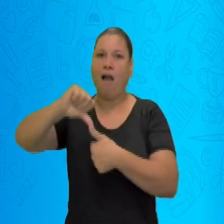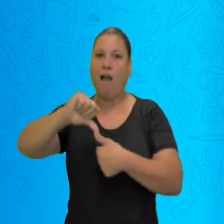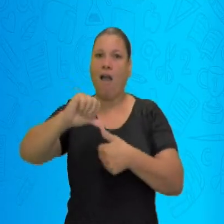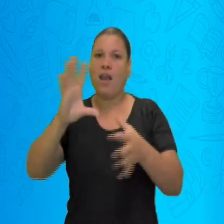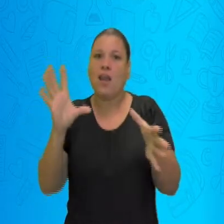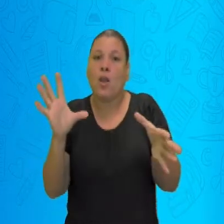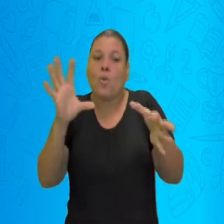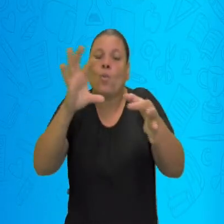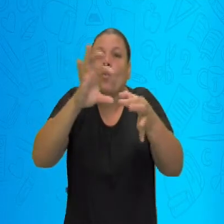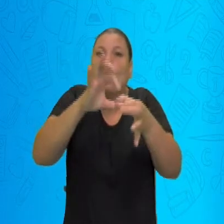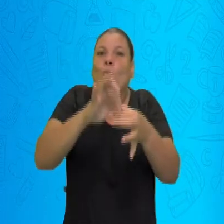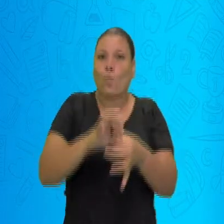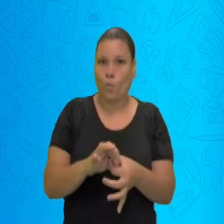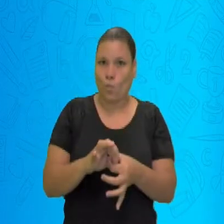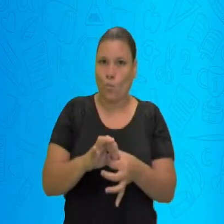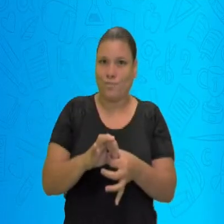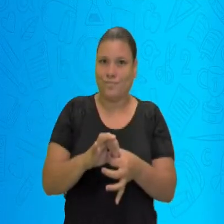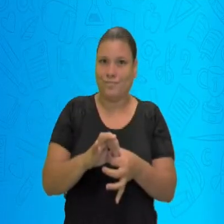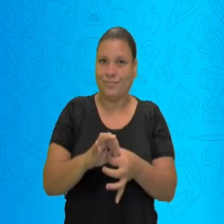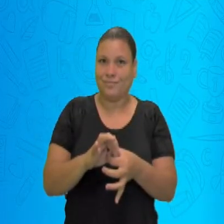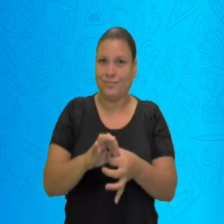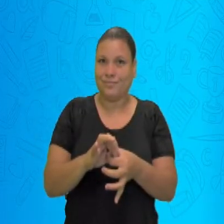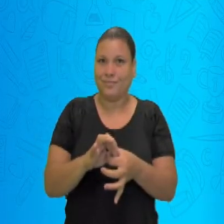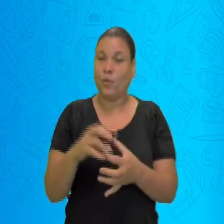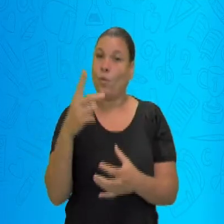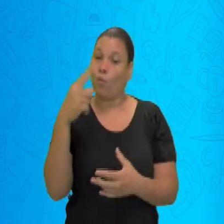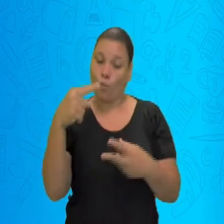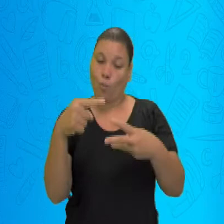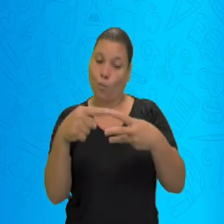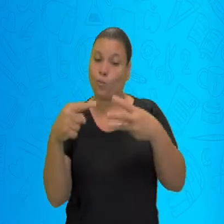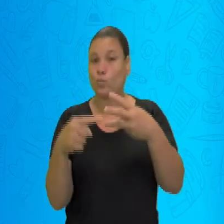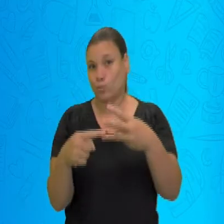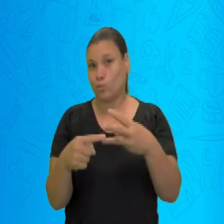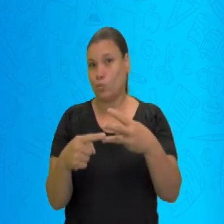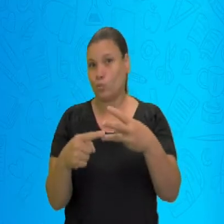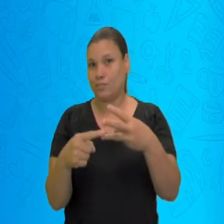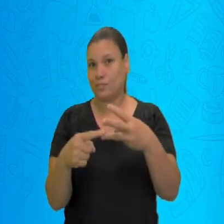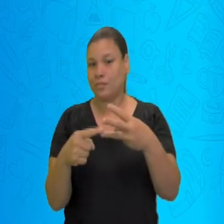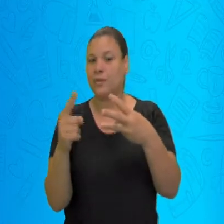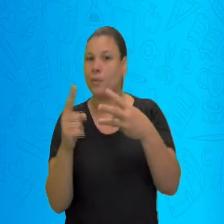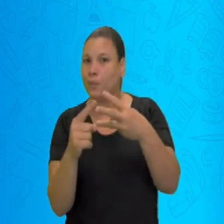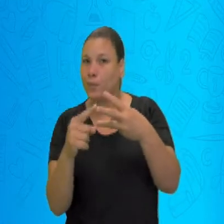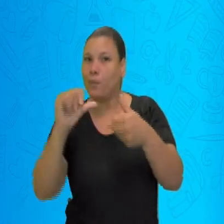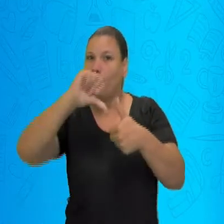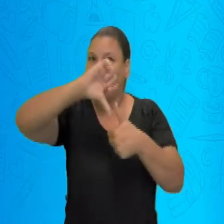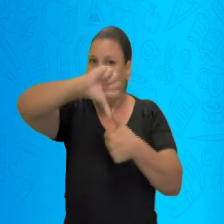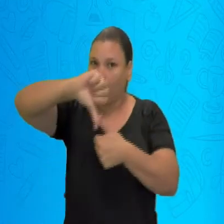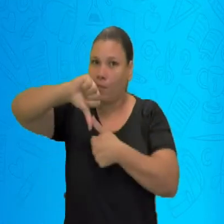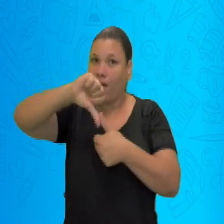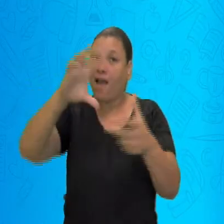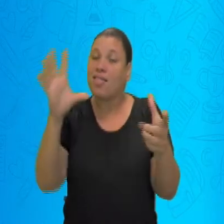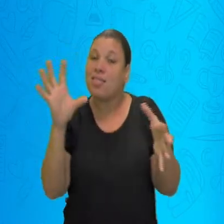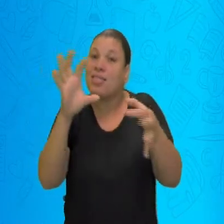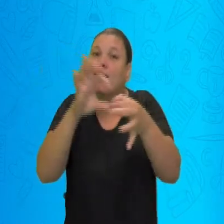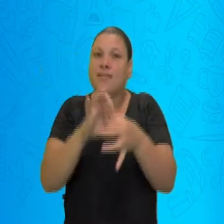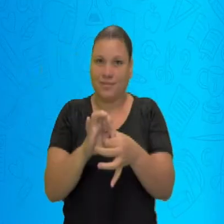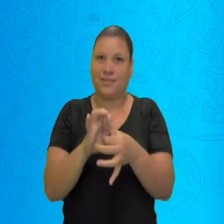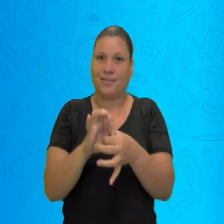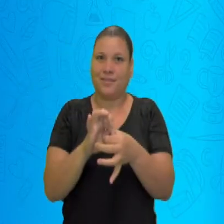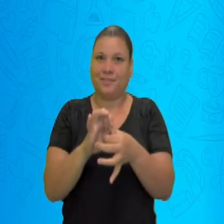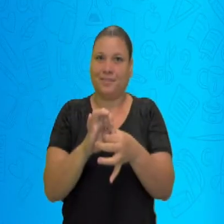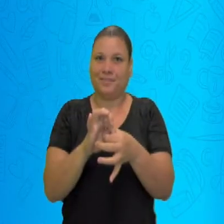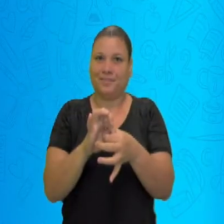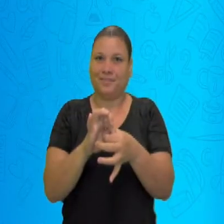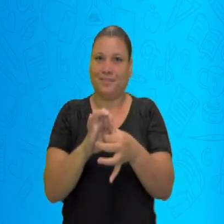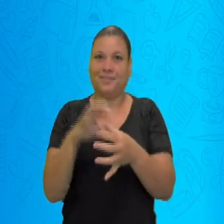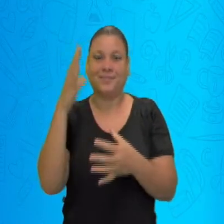Entre a porção norte e a porção sul, nós vamos ter este istmo, essa faixa estreita